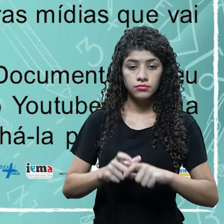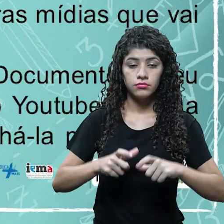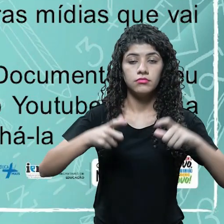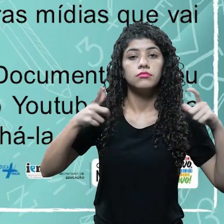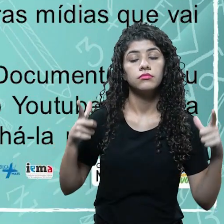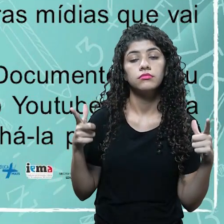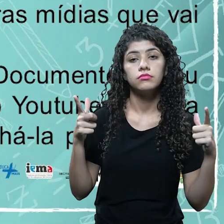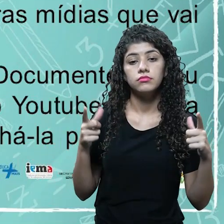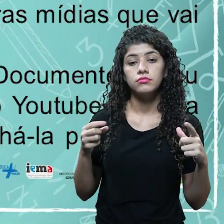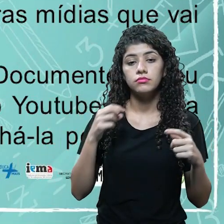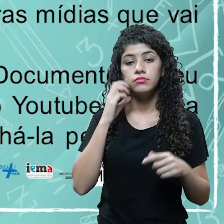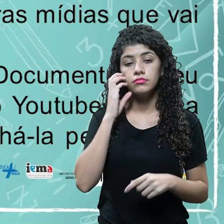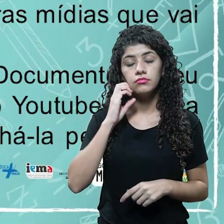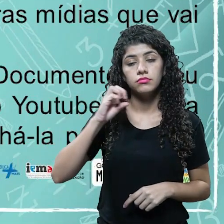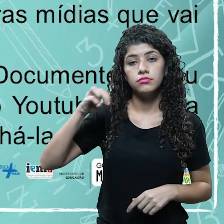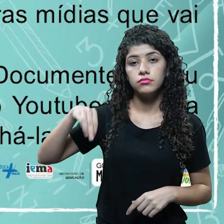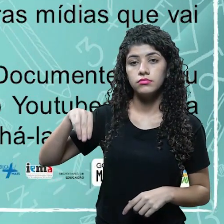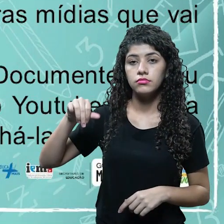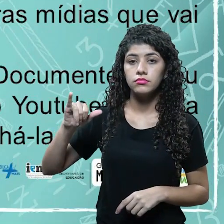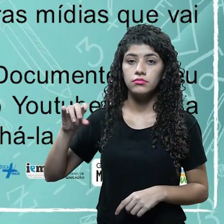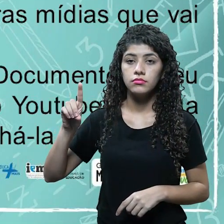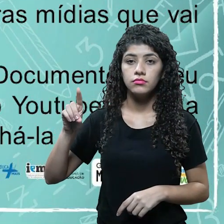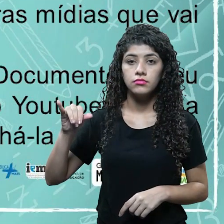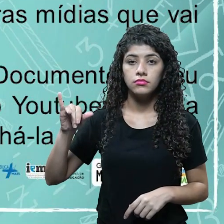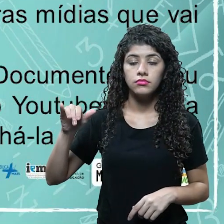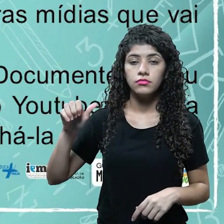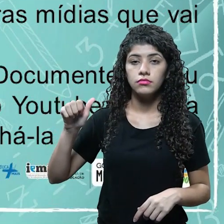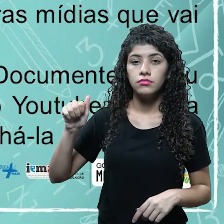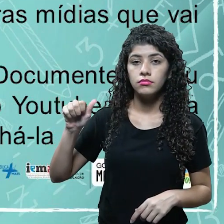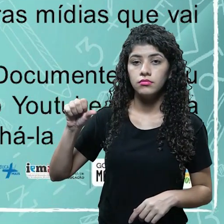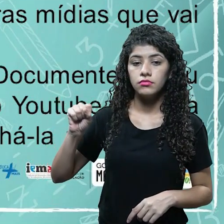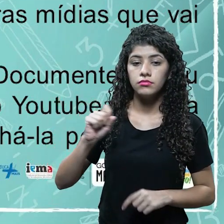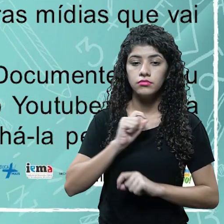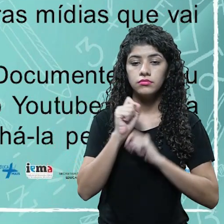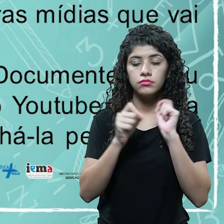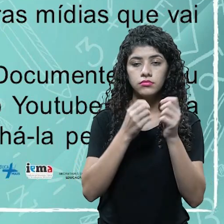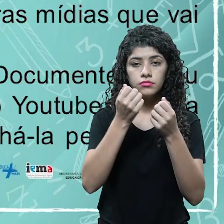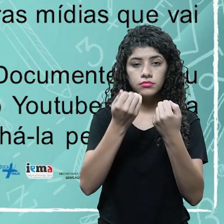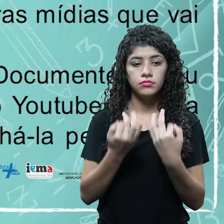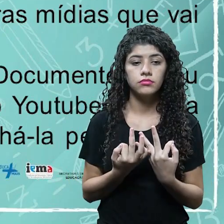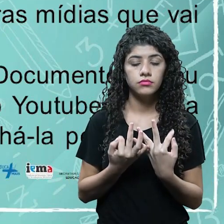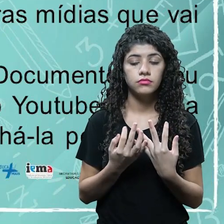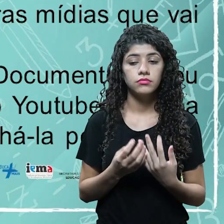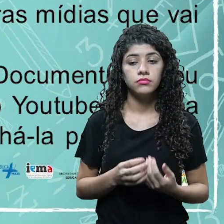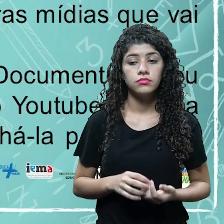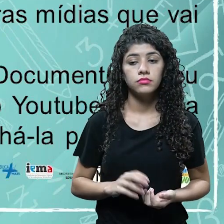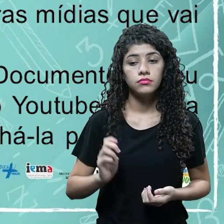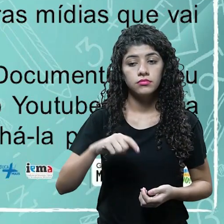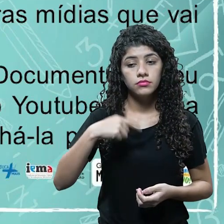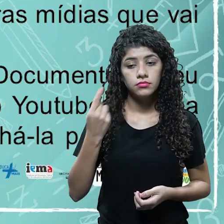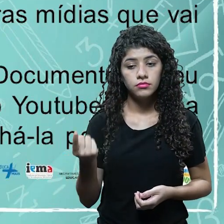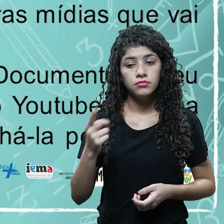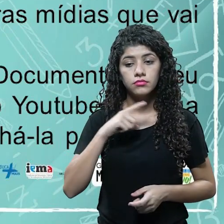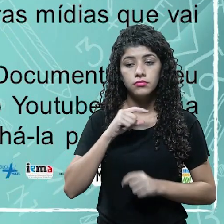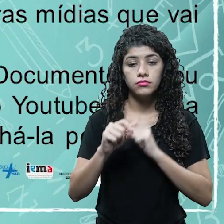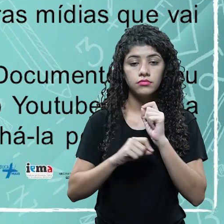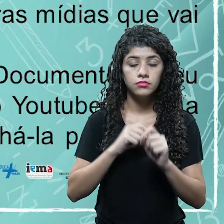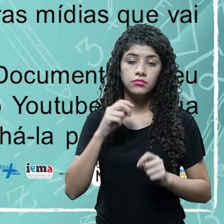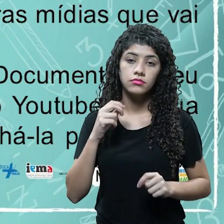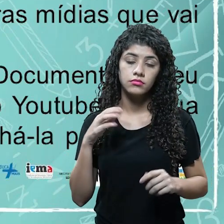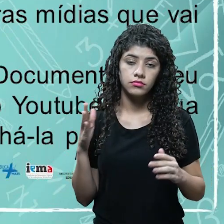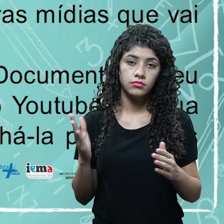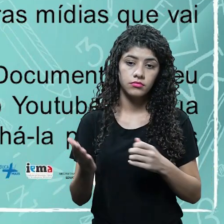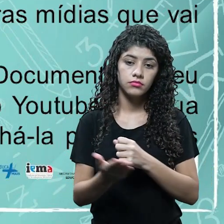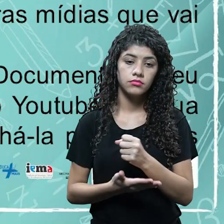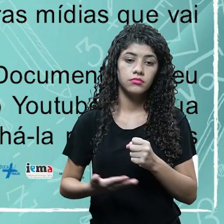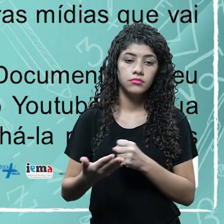é amplificar as mídias. Vamos dar uma lida aqui o que o slide diz, ó. Logo depois de criar sua ação de guerrilha, é fundamental divulgá-la através